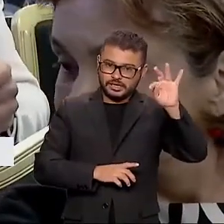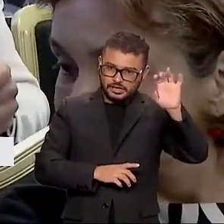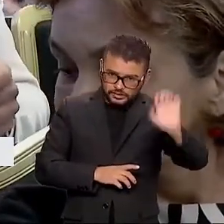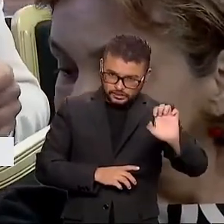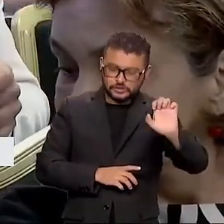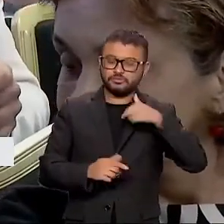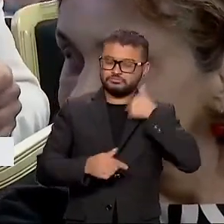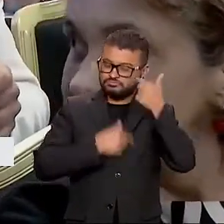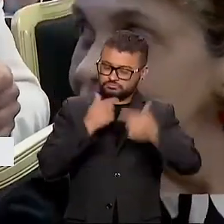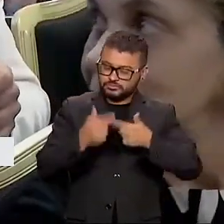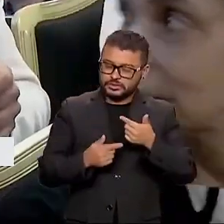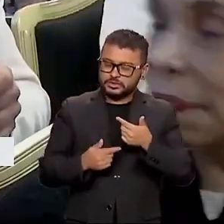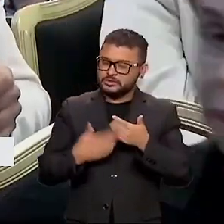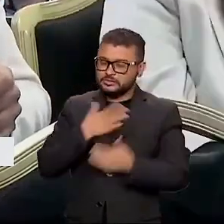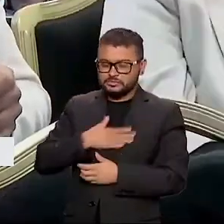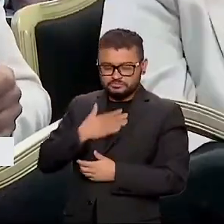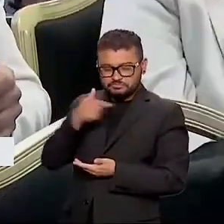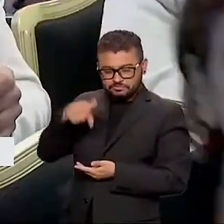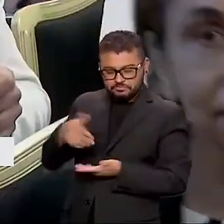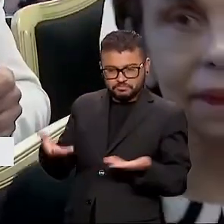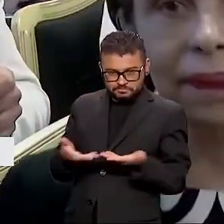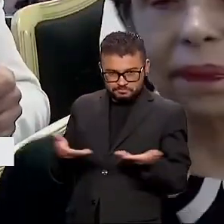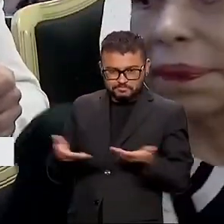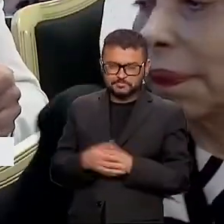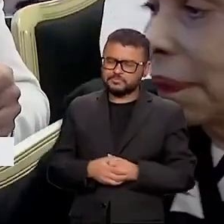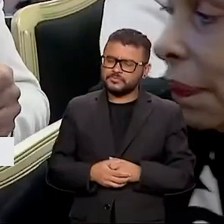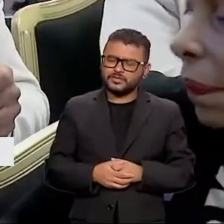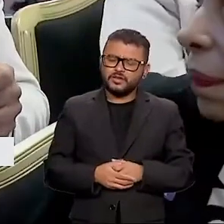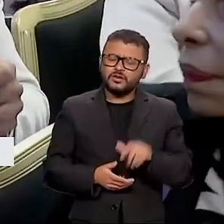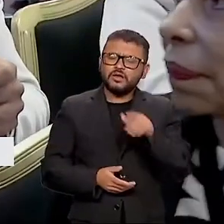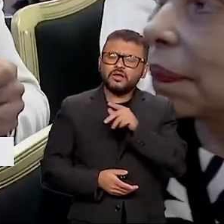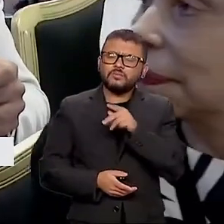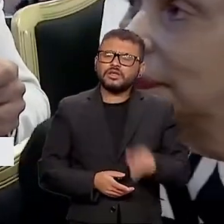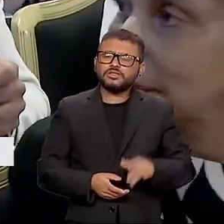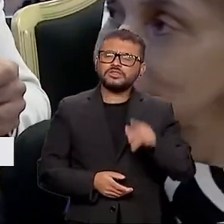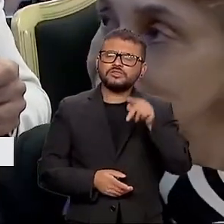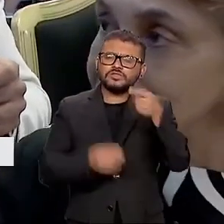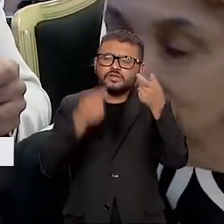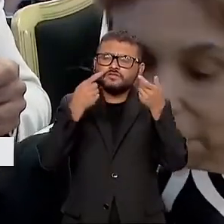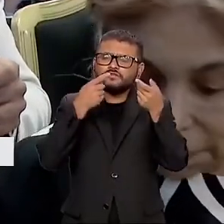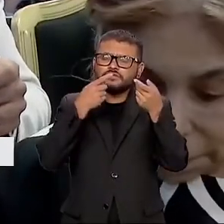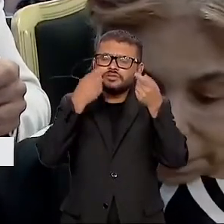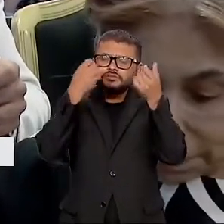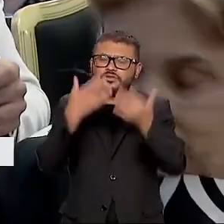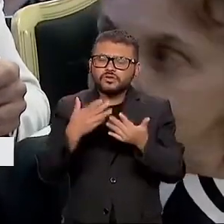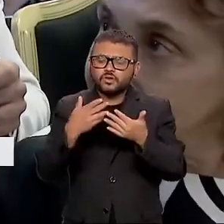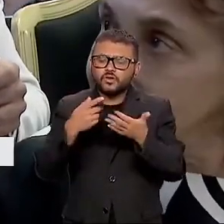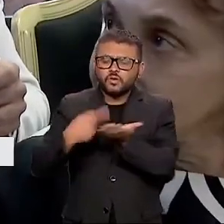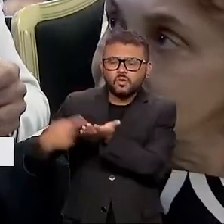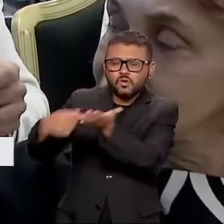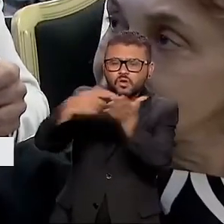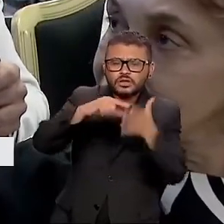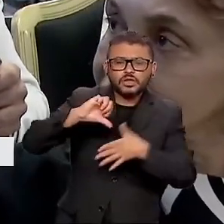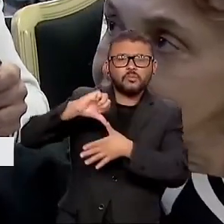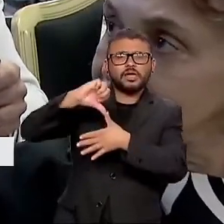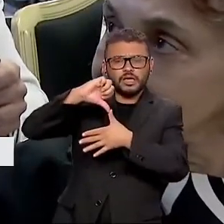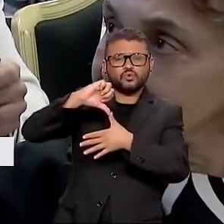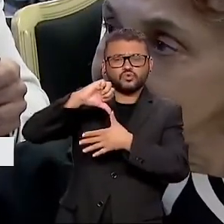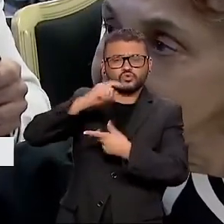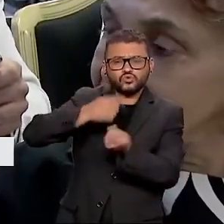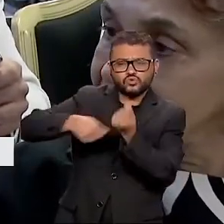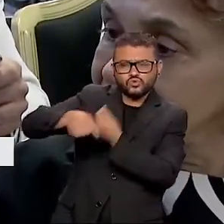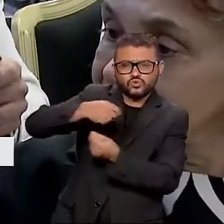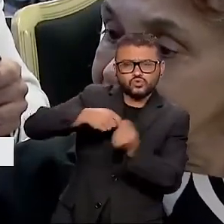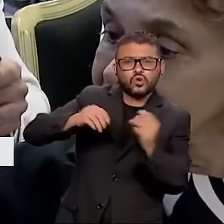Blota, TV Bandeirantes, prazer estar aqui. Presidente, o senhor falou sobre acordo Mercosul-União Europeia, que é uma vontade